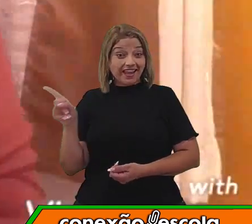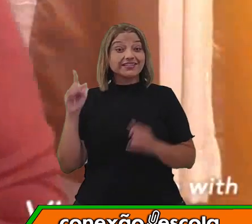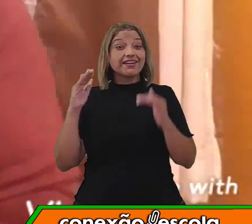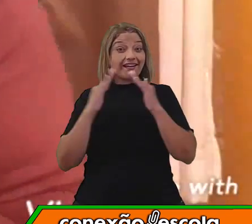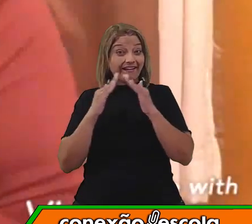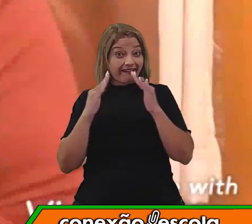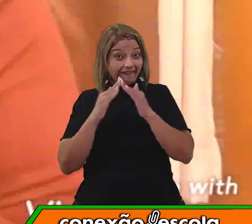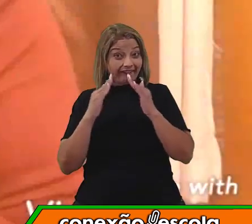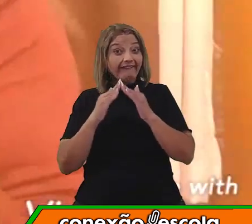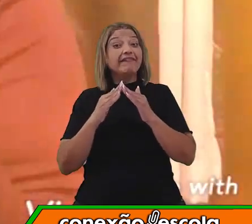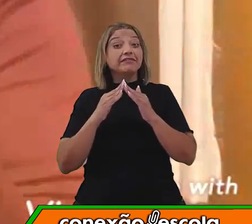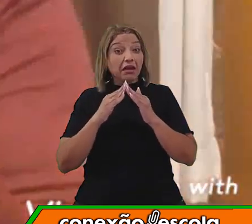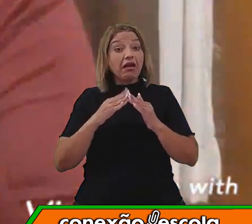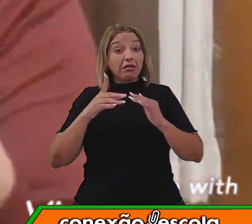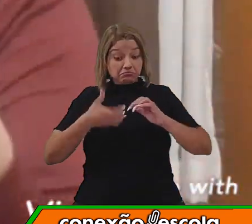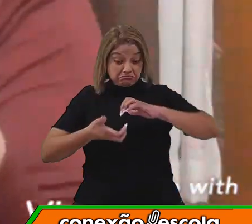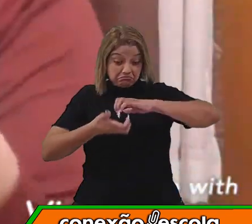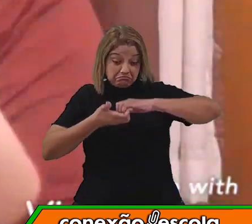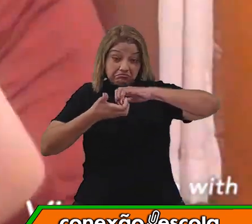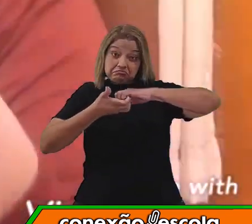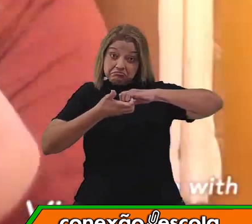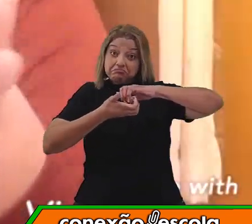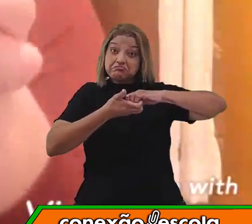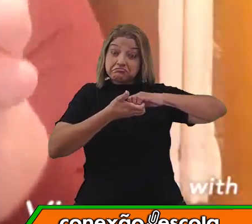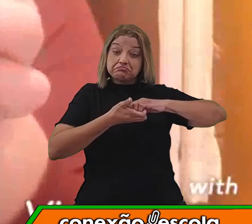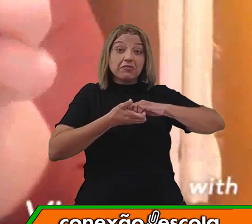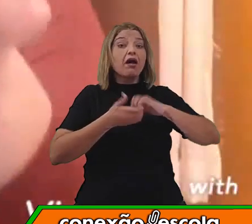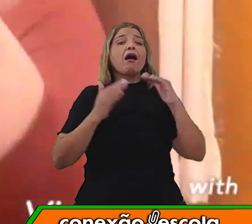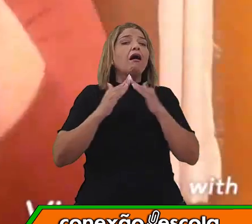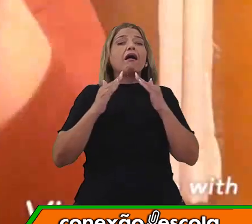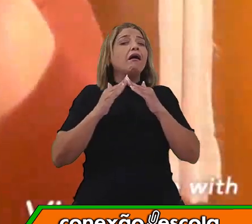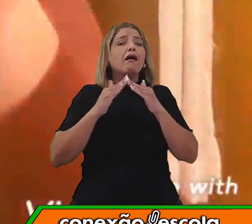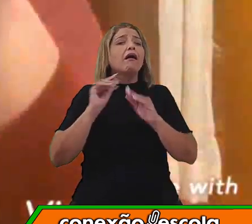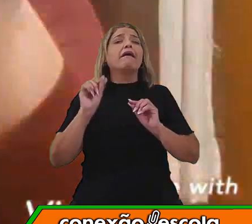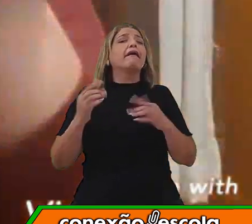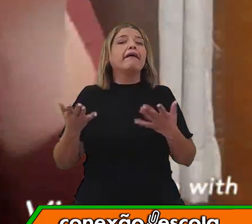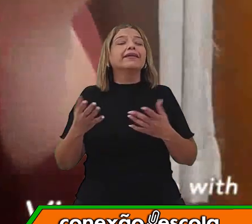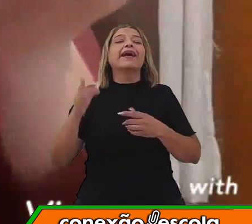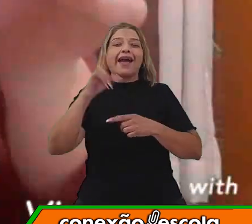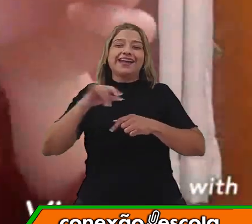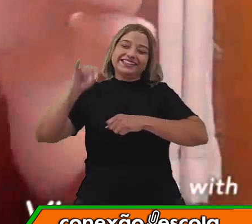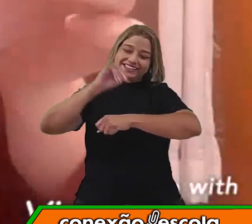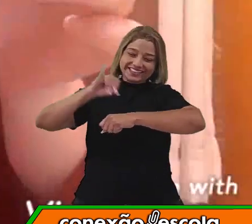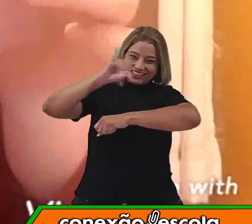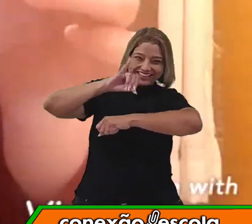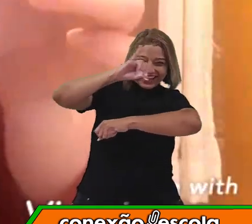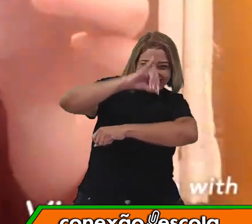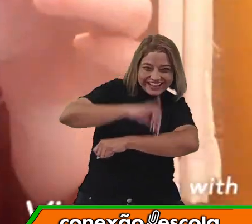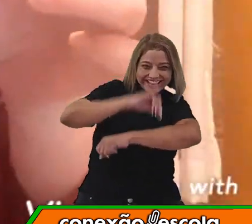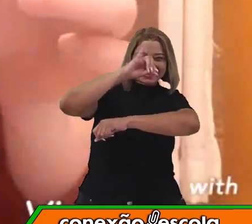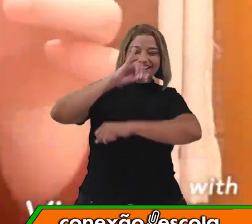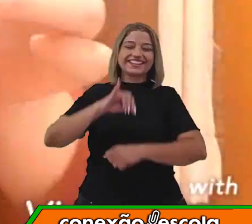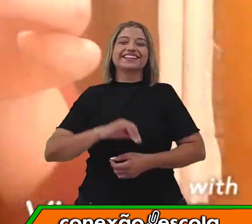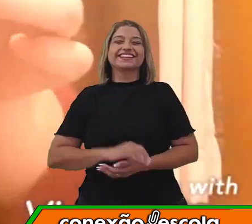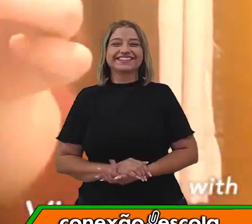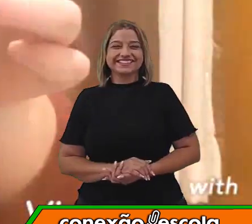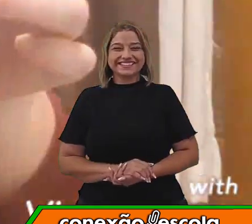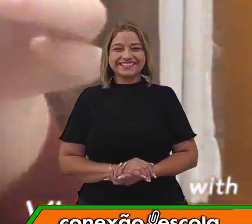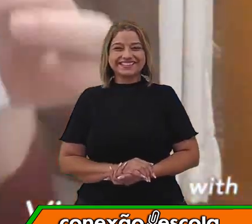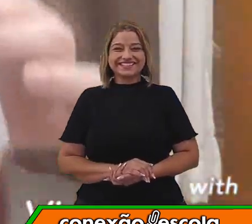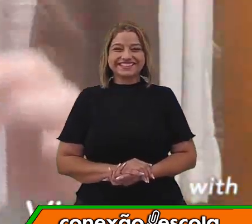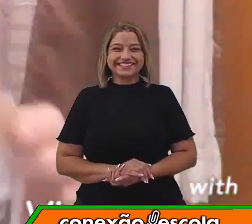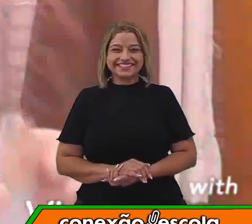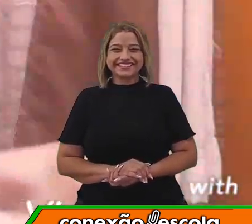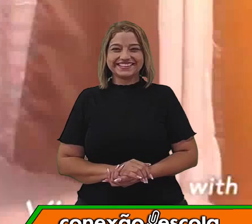Essa casa é de telha. Quem mora nela? A dona abelha.